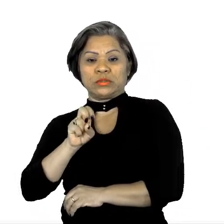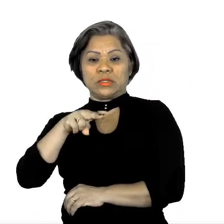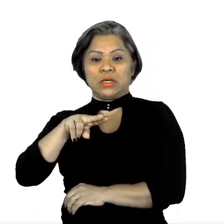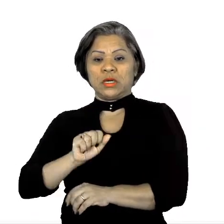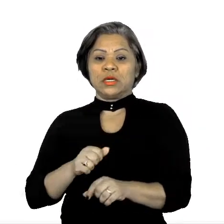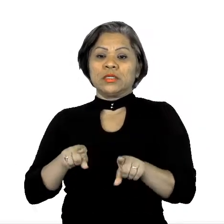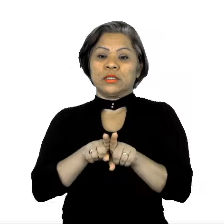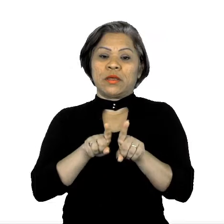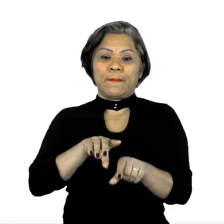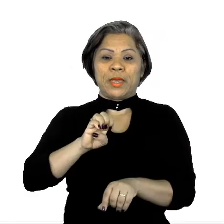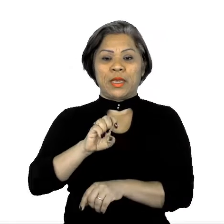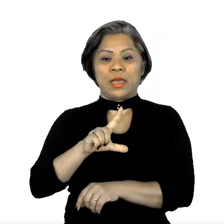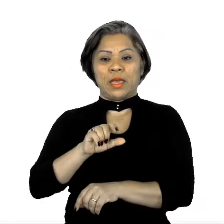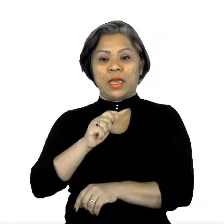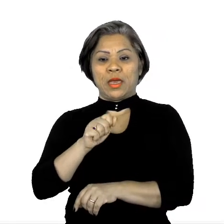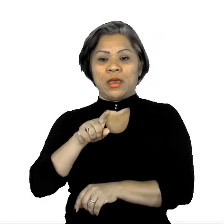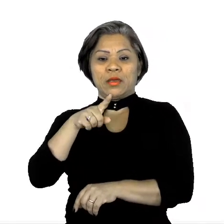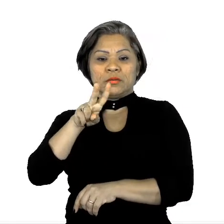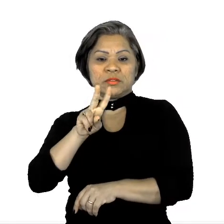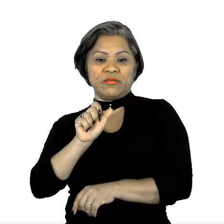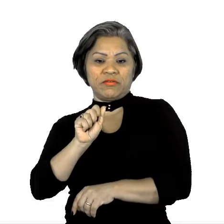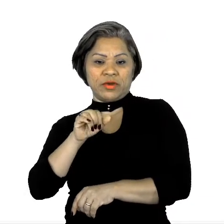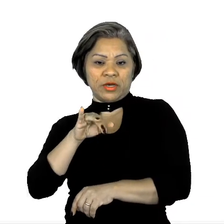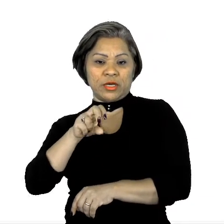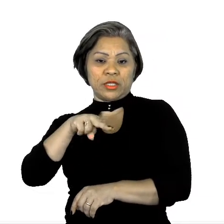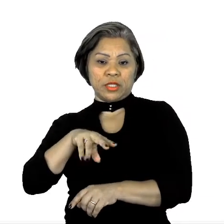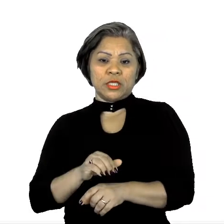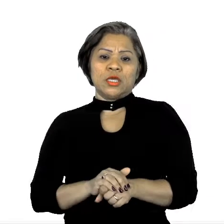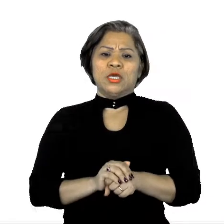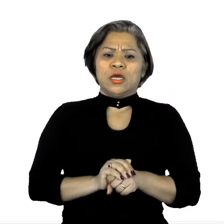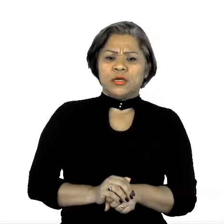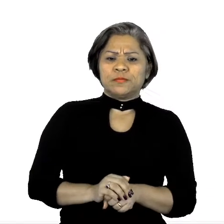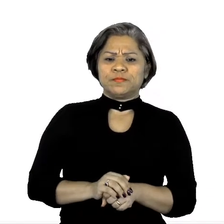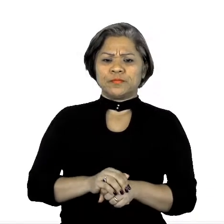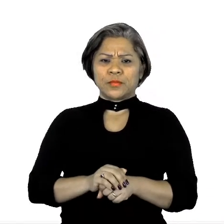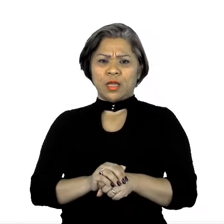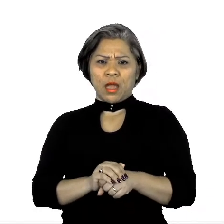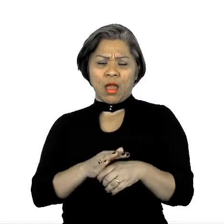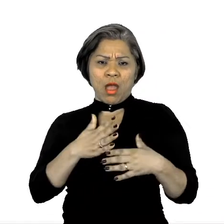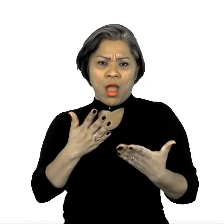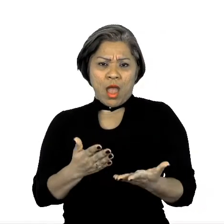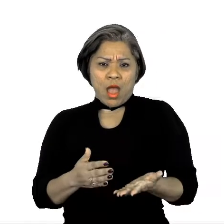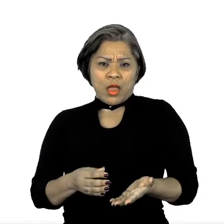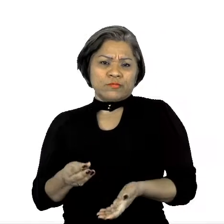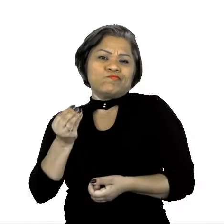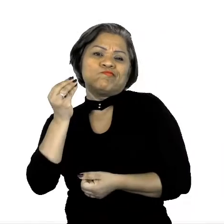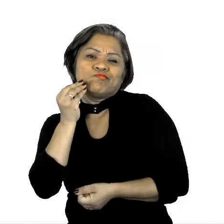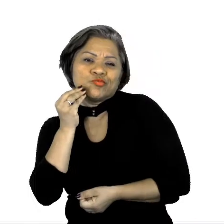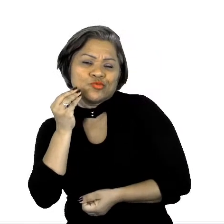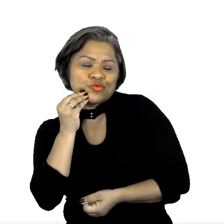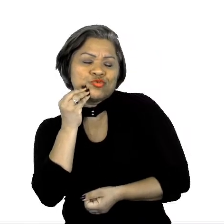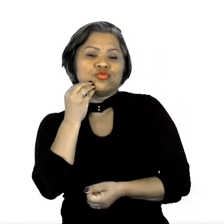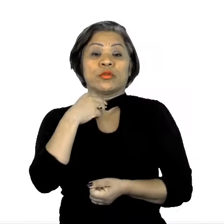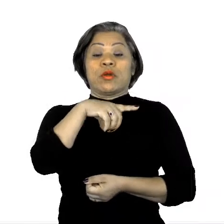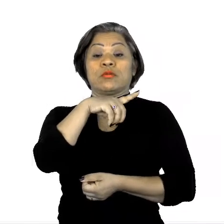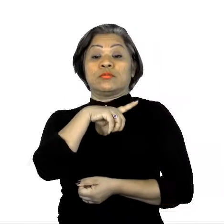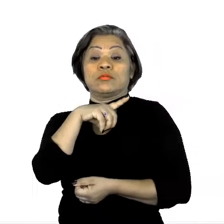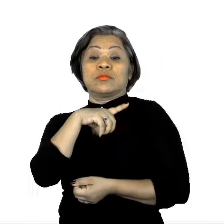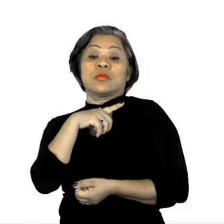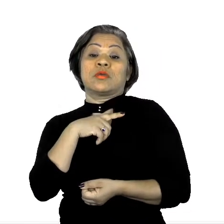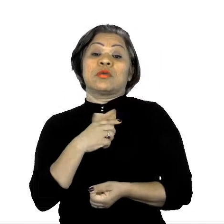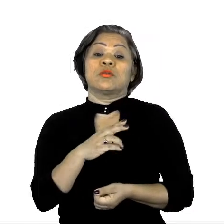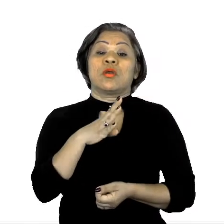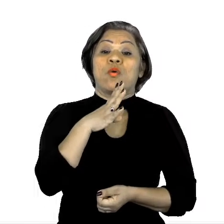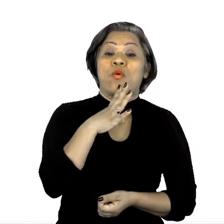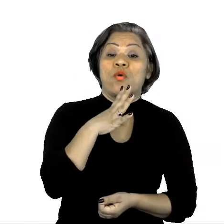tiveram a oportunidade de conhecer a diversidade da fauna e da flora brasileira no Zoológico de São